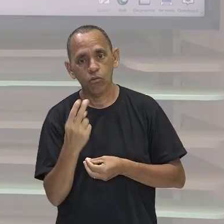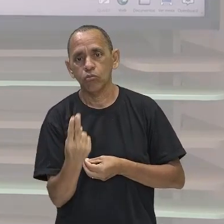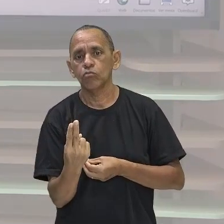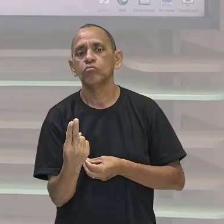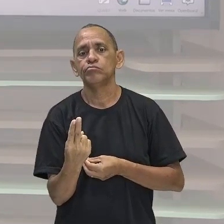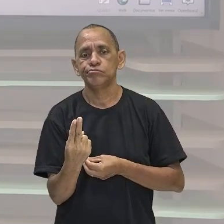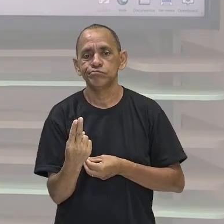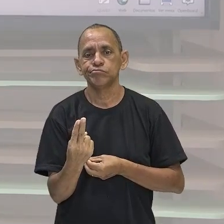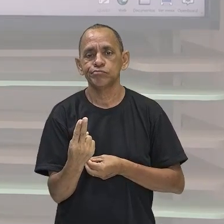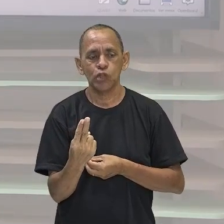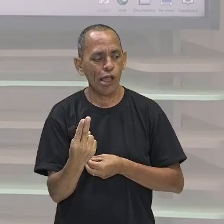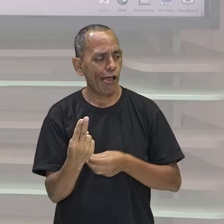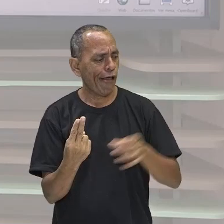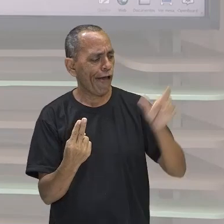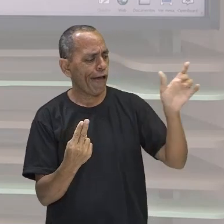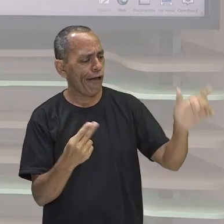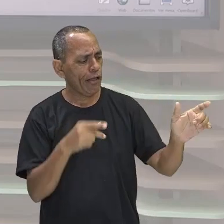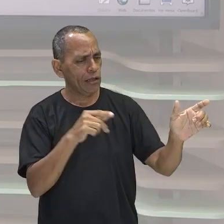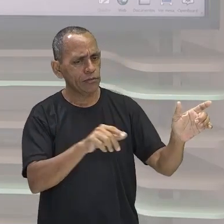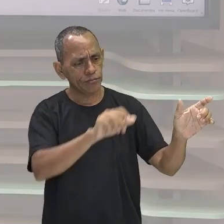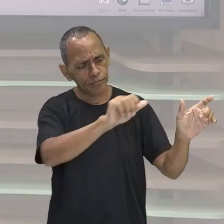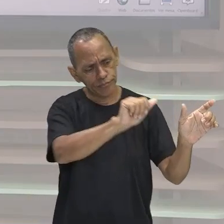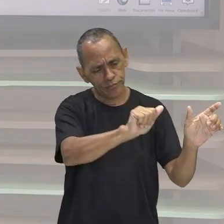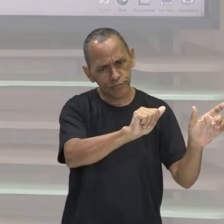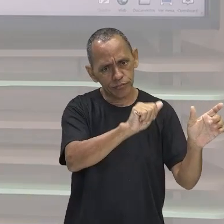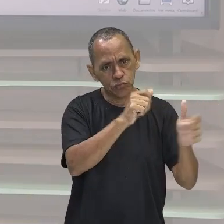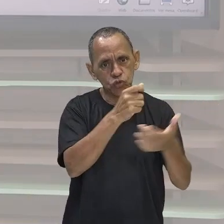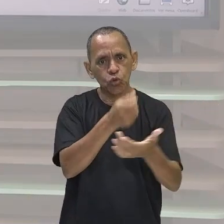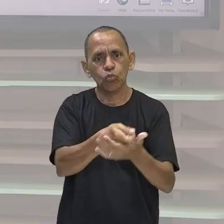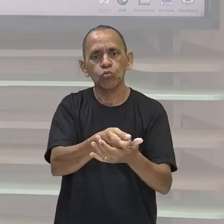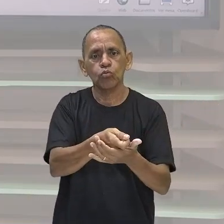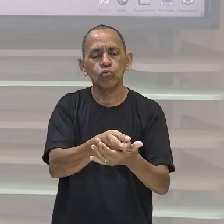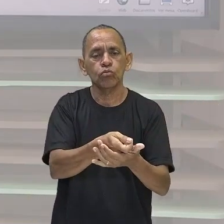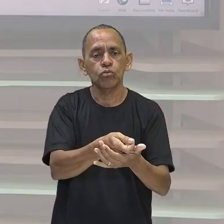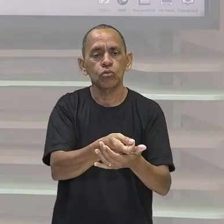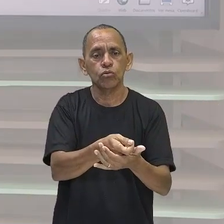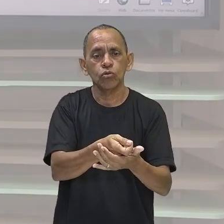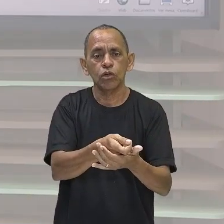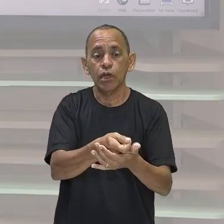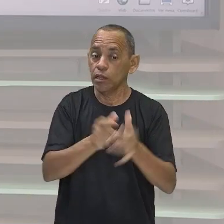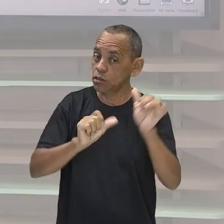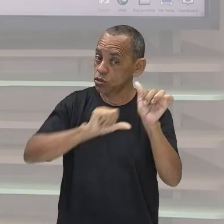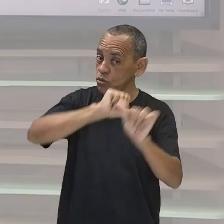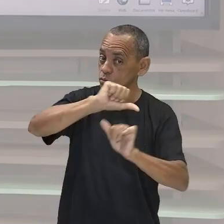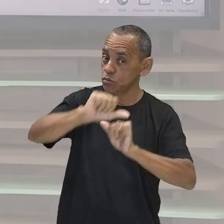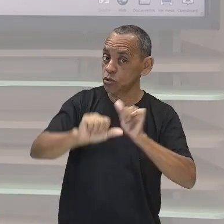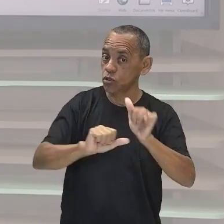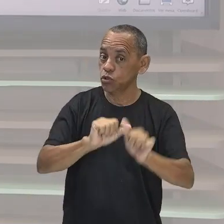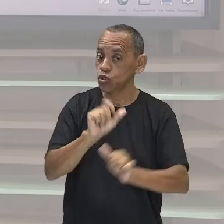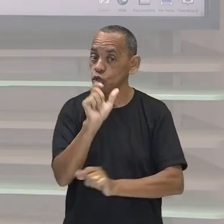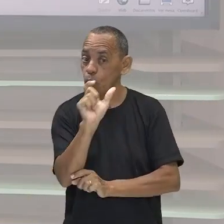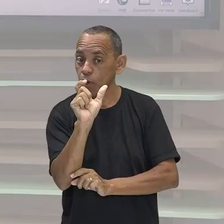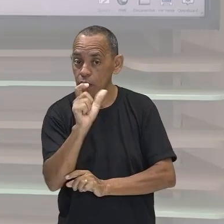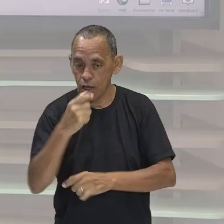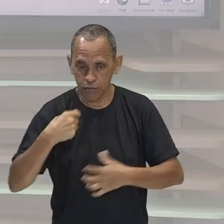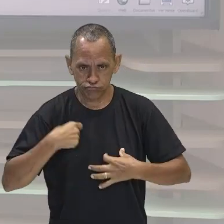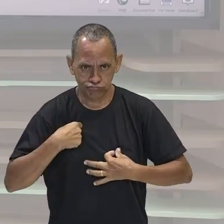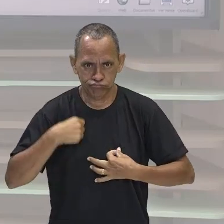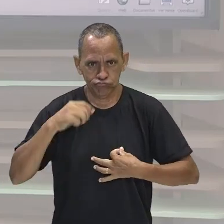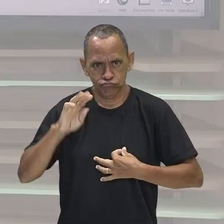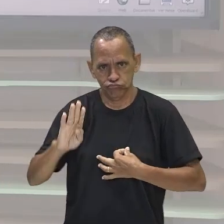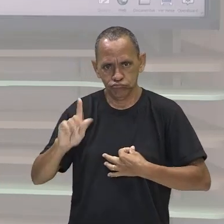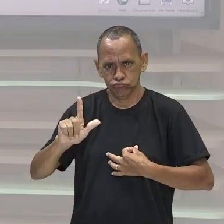um pronome oblíquo. Esse a é a blusa. Ela a comprou, ok? Notaram que o pronome ele